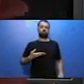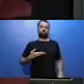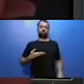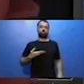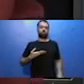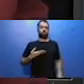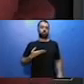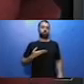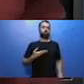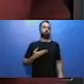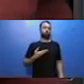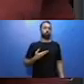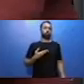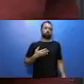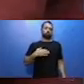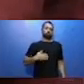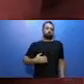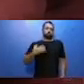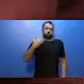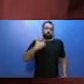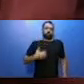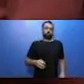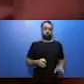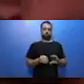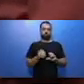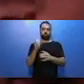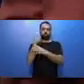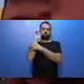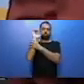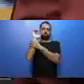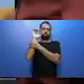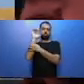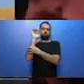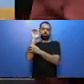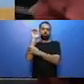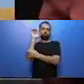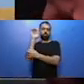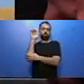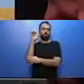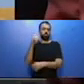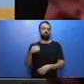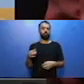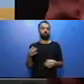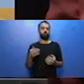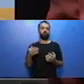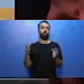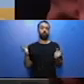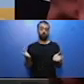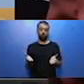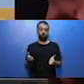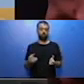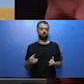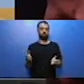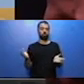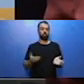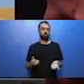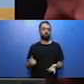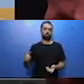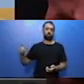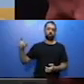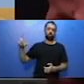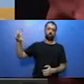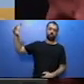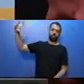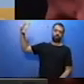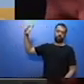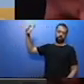endireitando, deixando ela quase totalmente ereta, né? E hoje aqui uma foto aqui da atualidade, o moço até